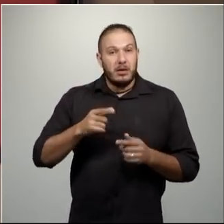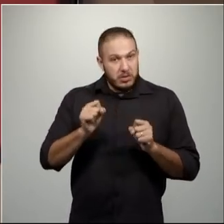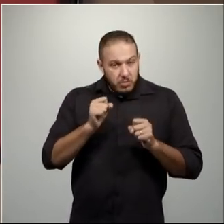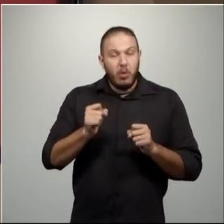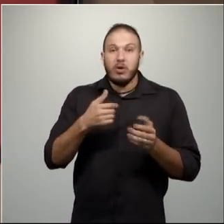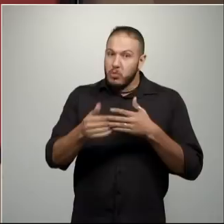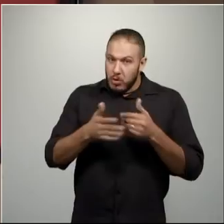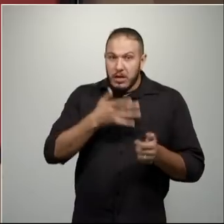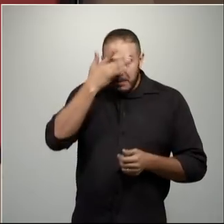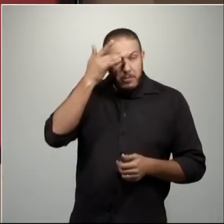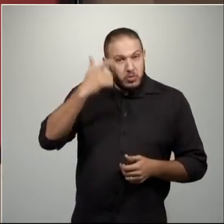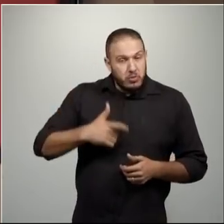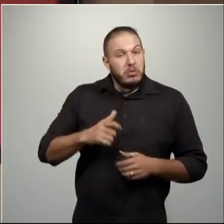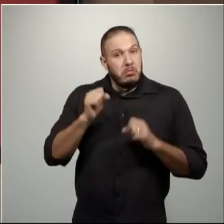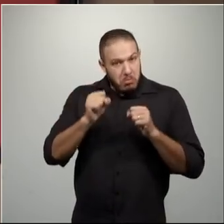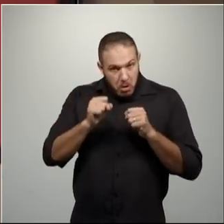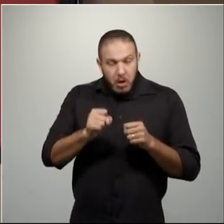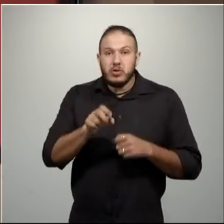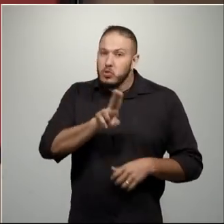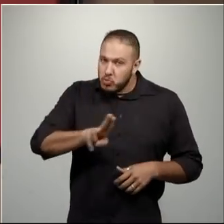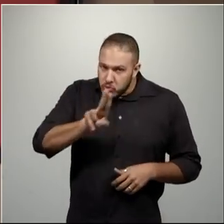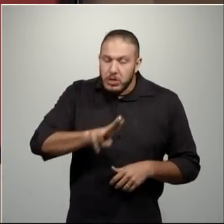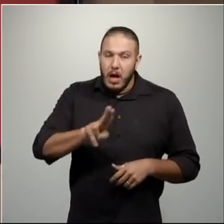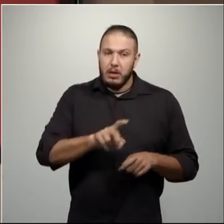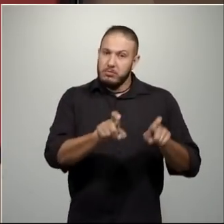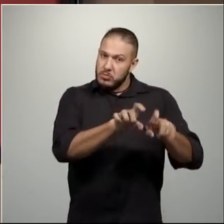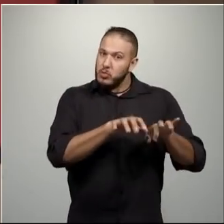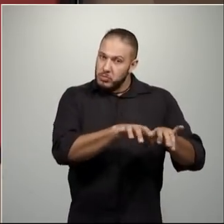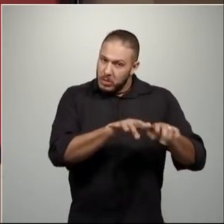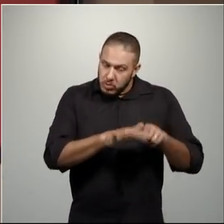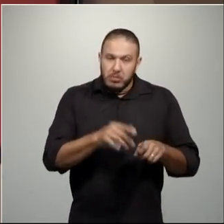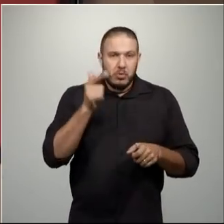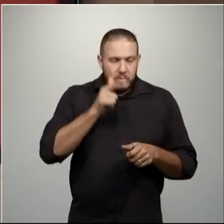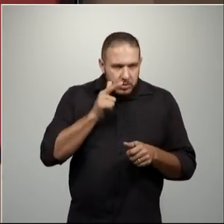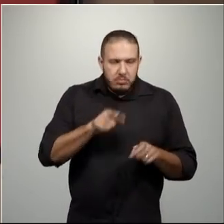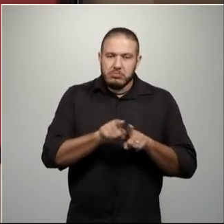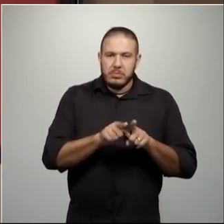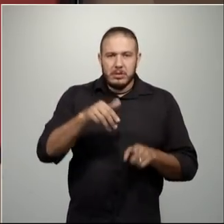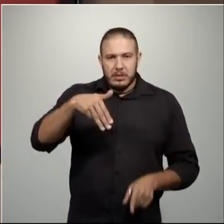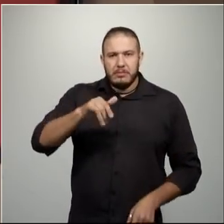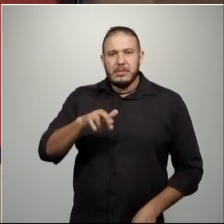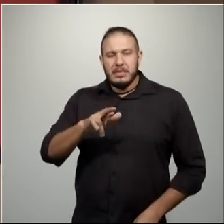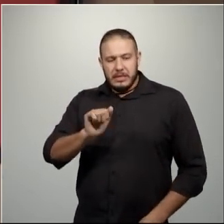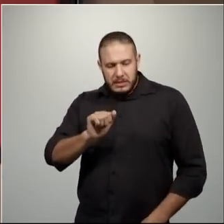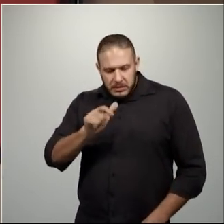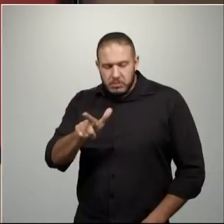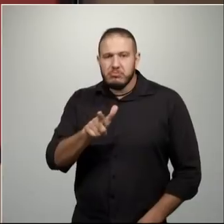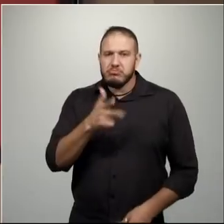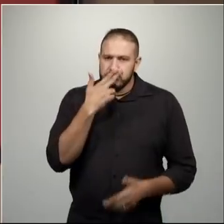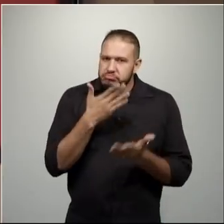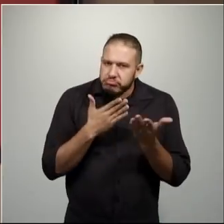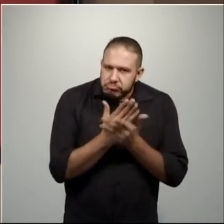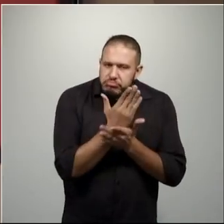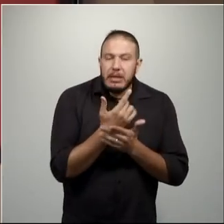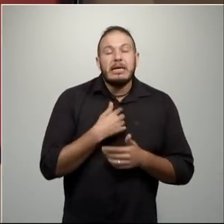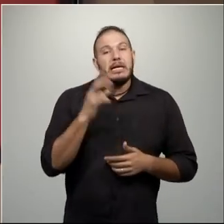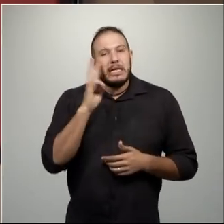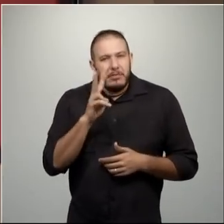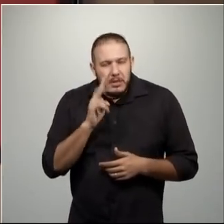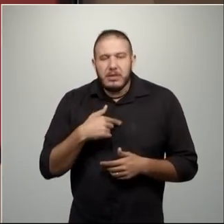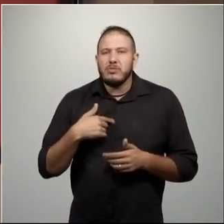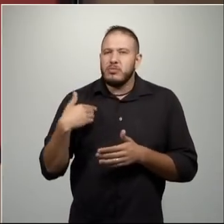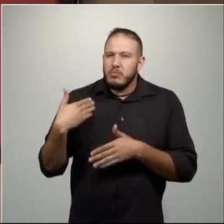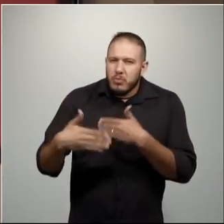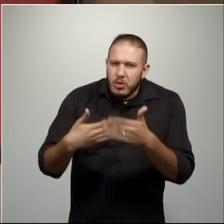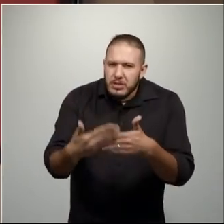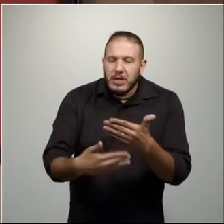pode colocar usar sua máquina pra fazer o processo de mineração lembrando que o processo é aquela história de um